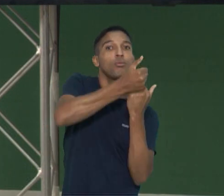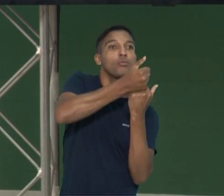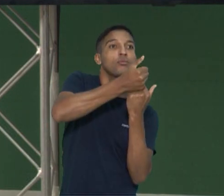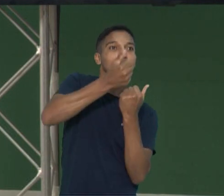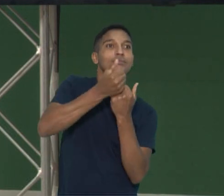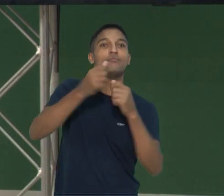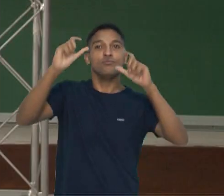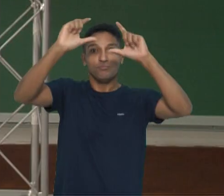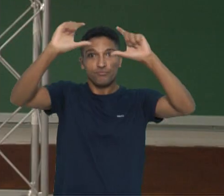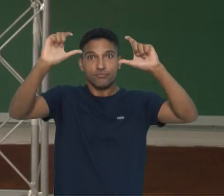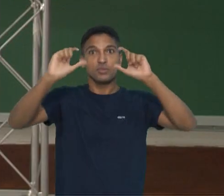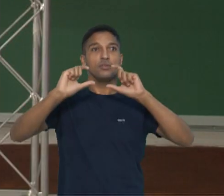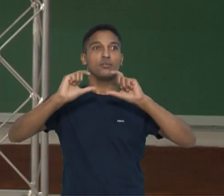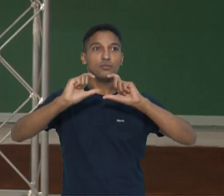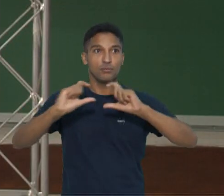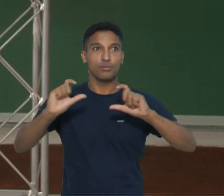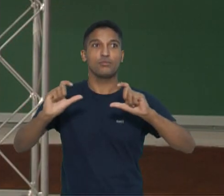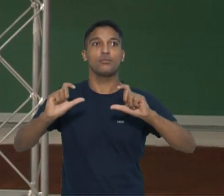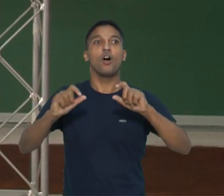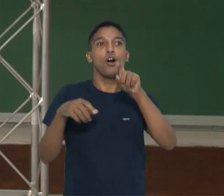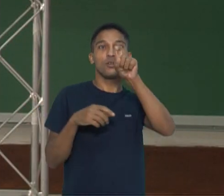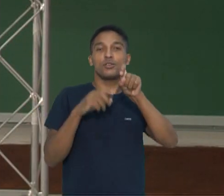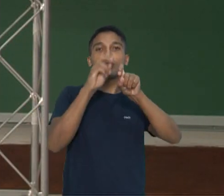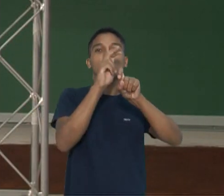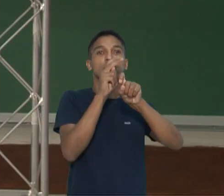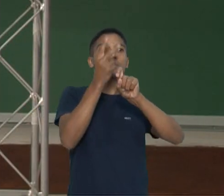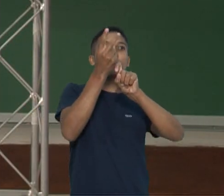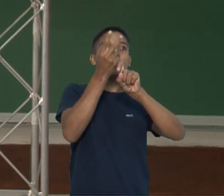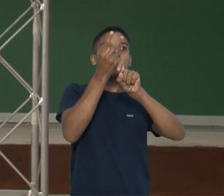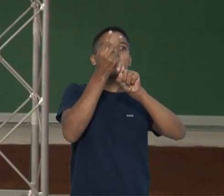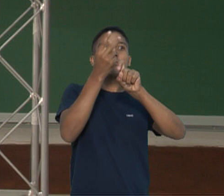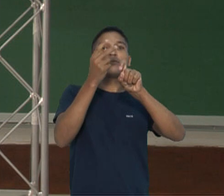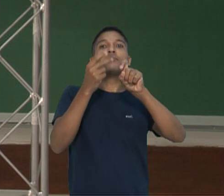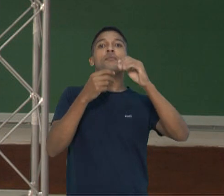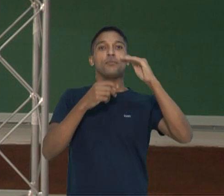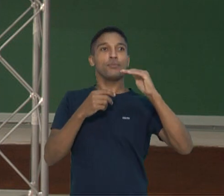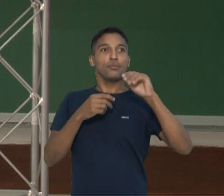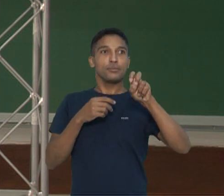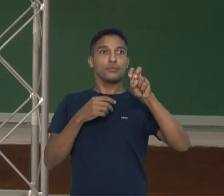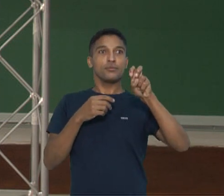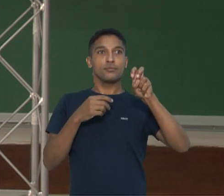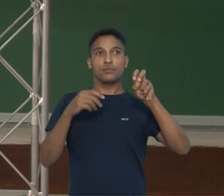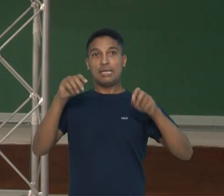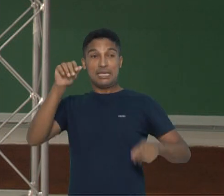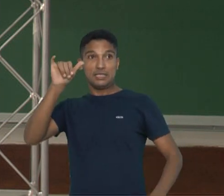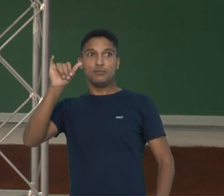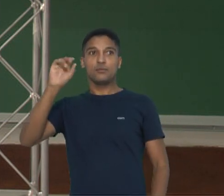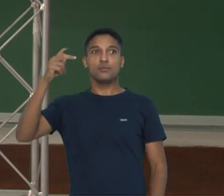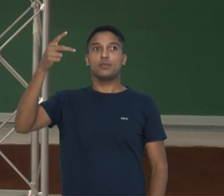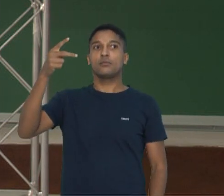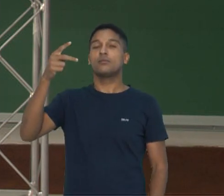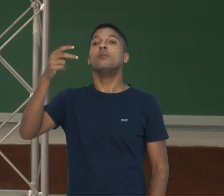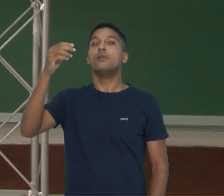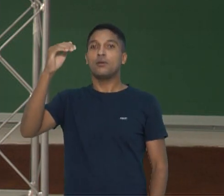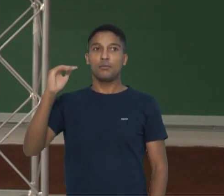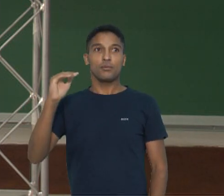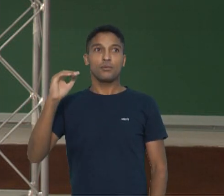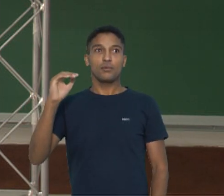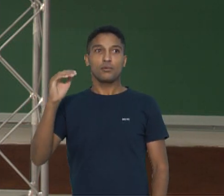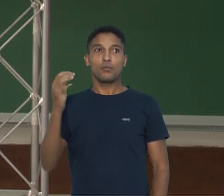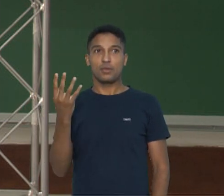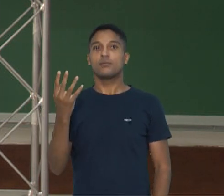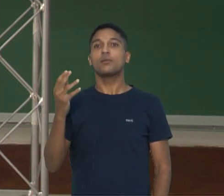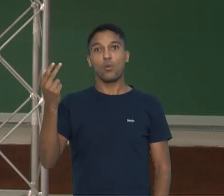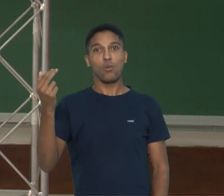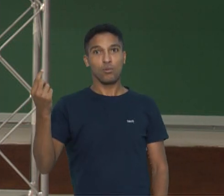da hipérbole. Então, sempre que vocês tiverem um exercício, uma atividade que envolva hipérbole, lembre-se que nós vamos usar os valores de A,